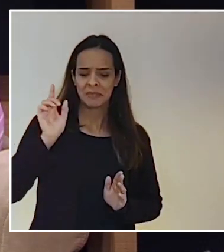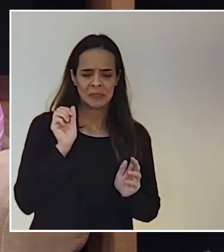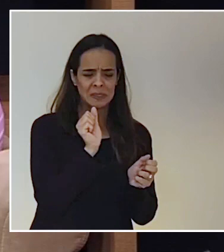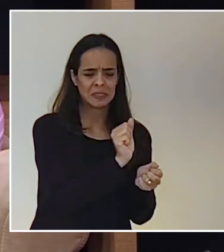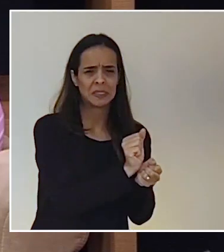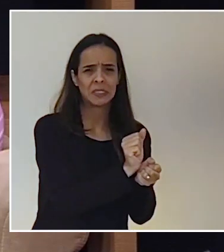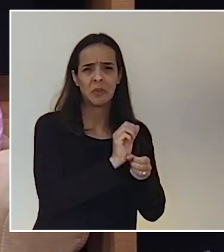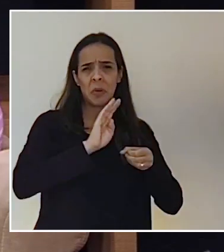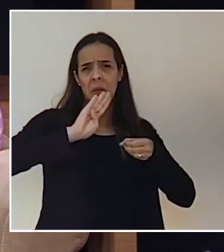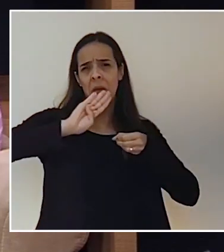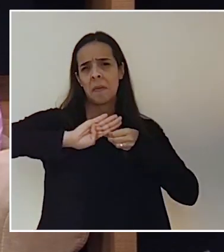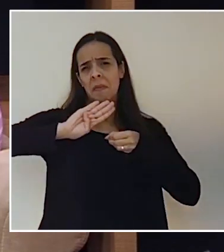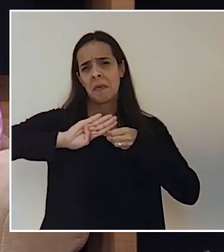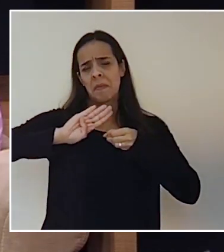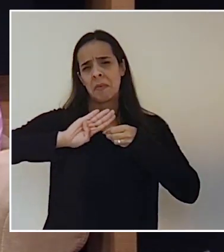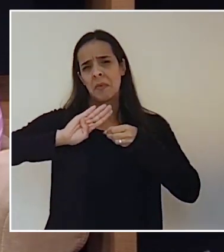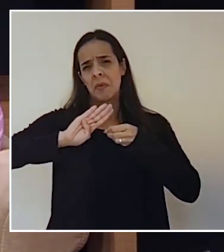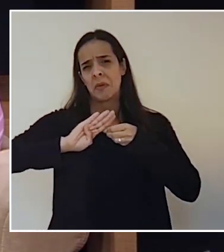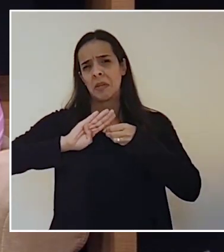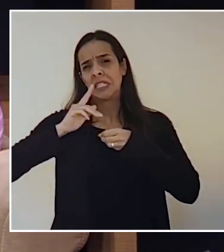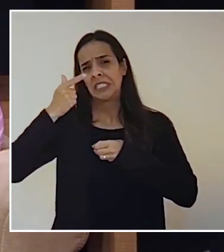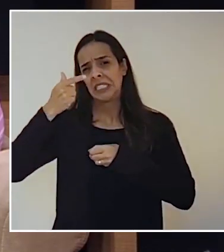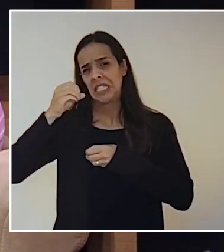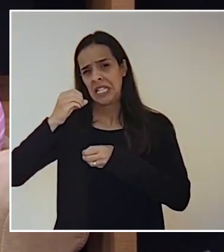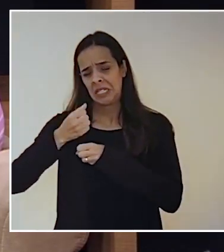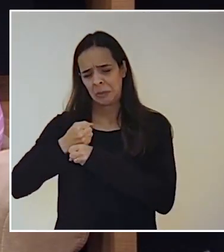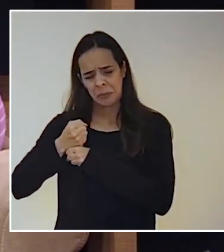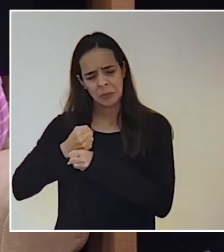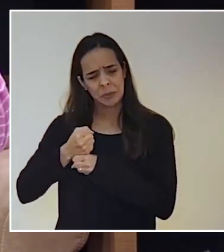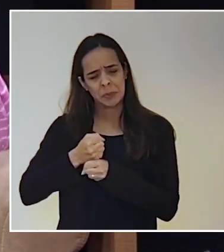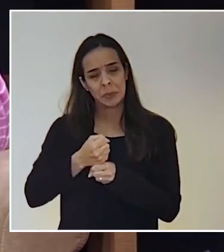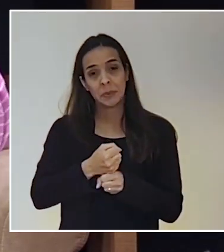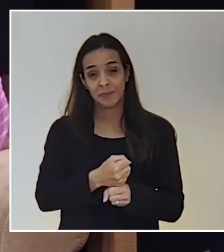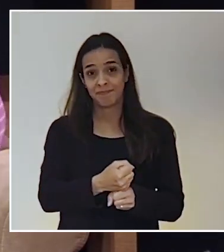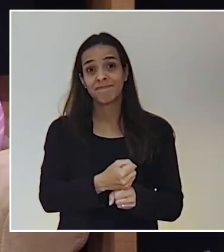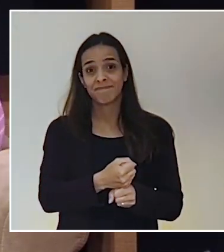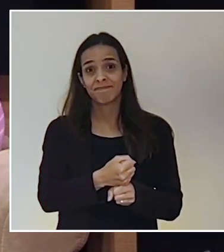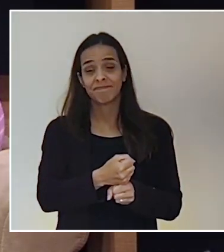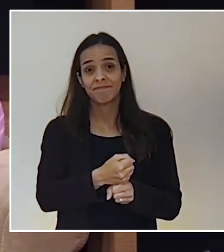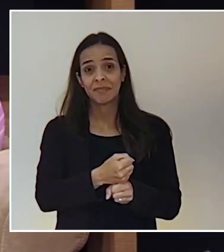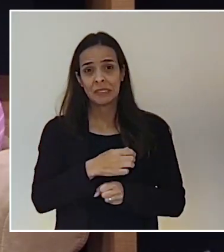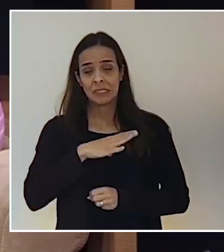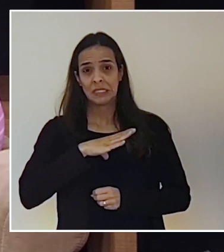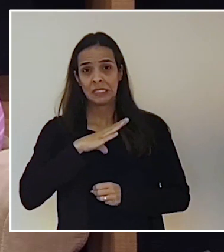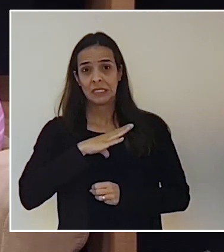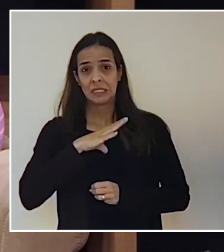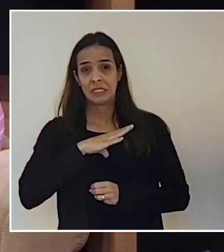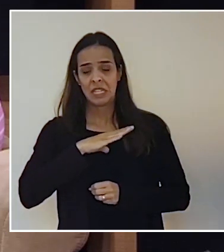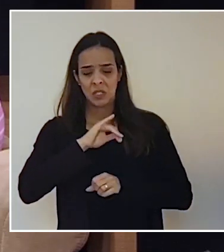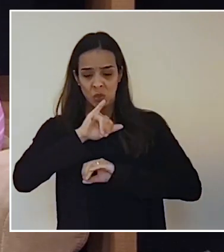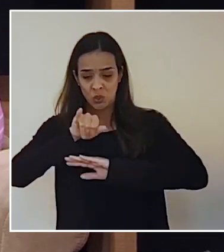anos. A cidade de Jerusalém tinha sido arrasada, o templo tinha sido destruído.